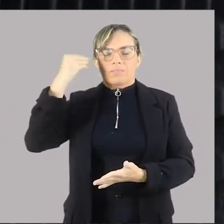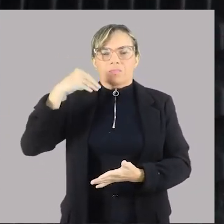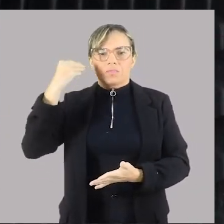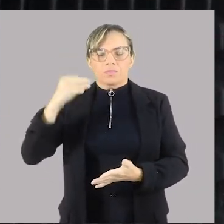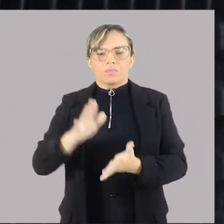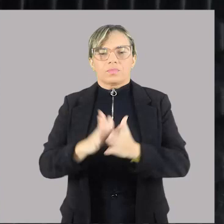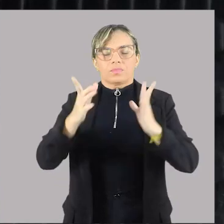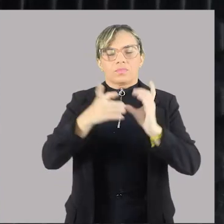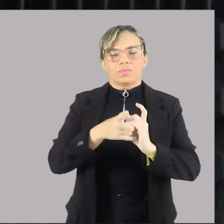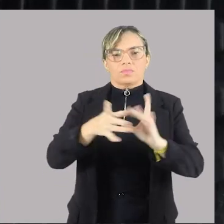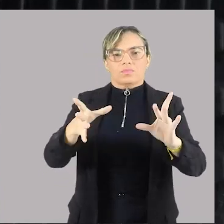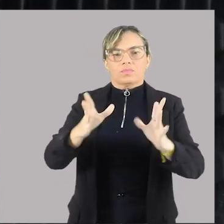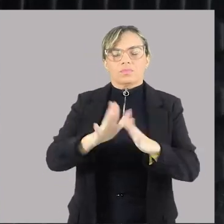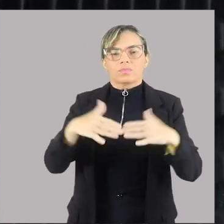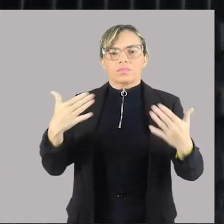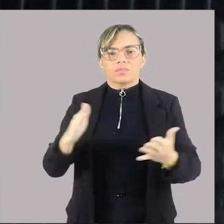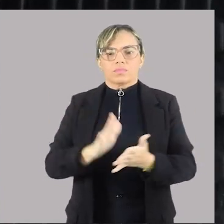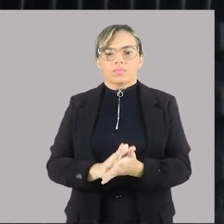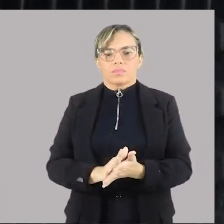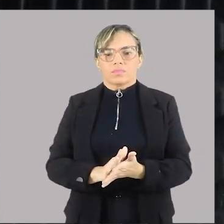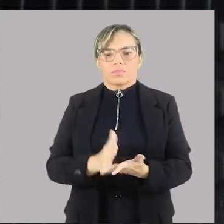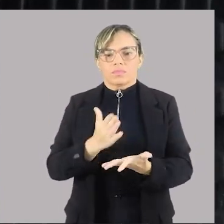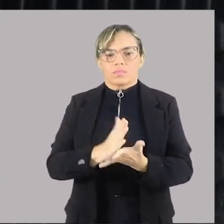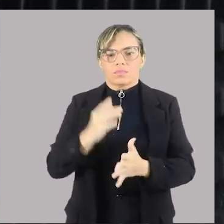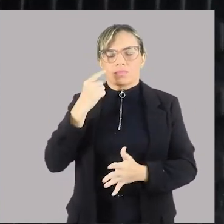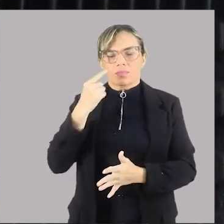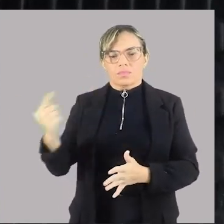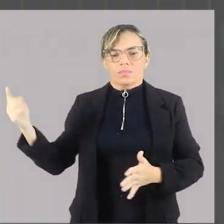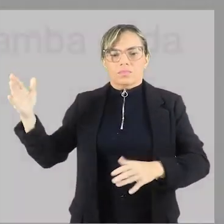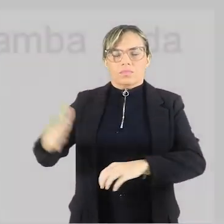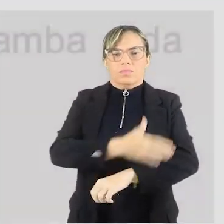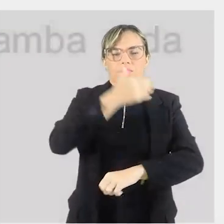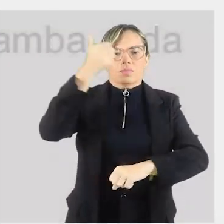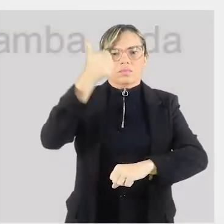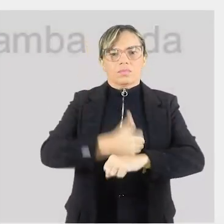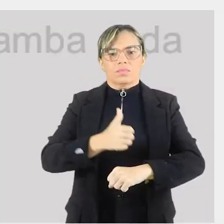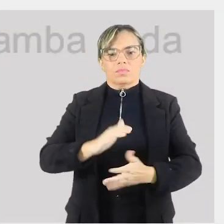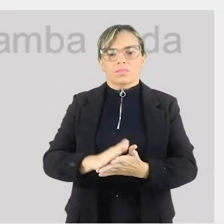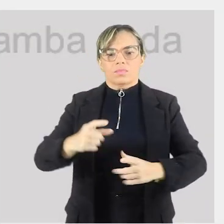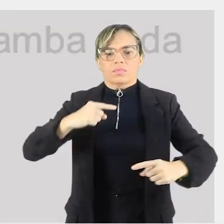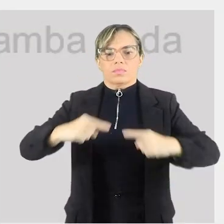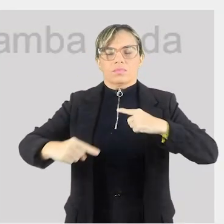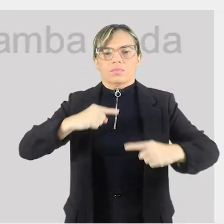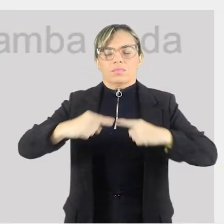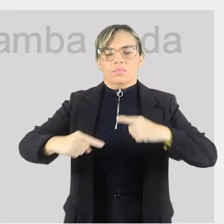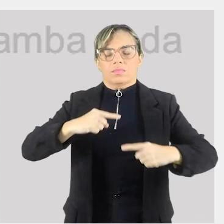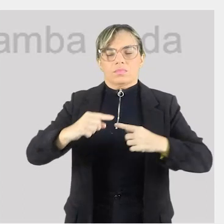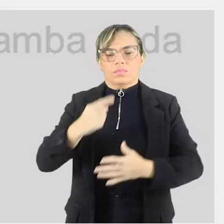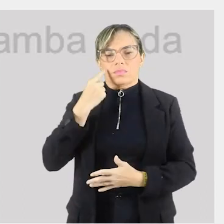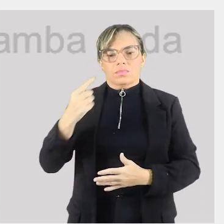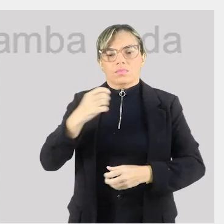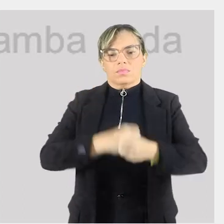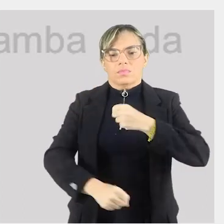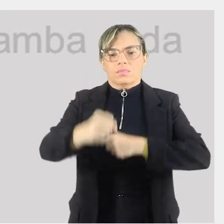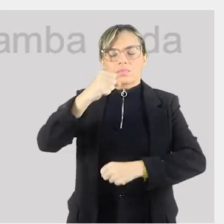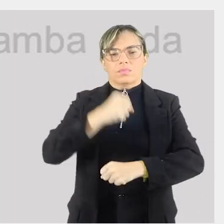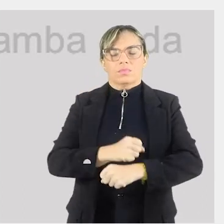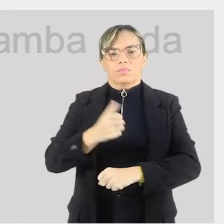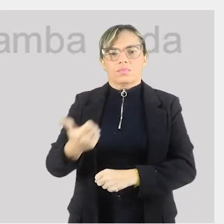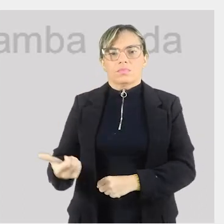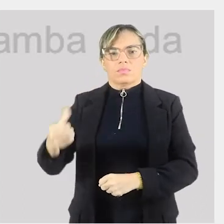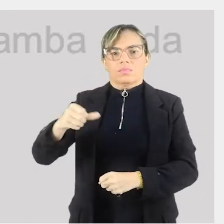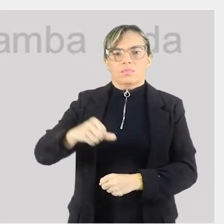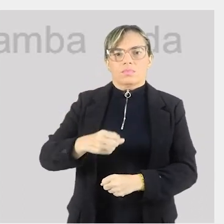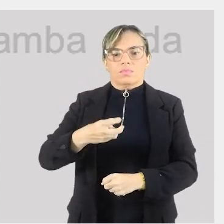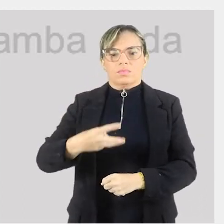ela acaba sendo interrompida com um golpe político. O golpe de